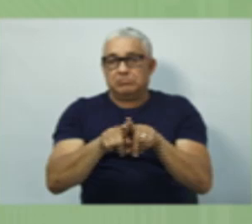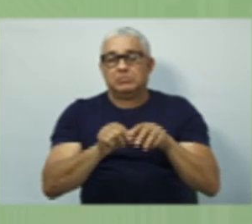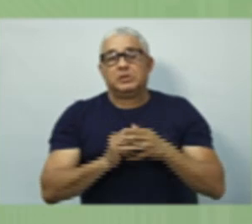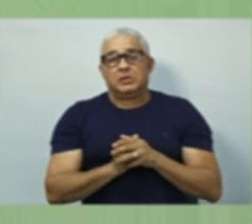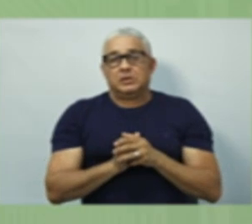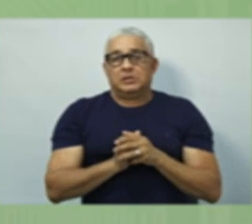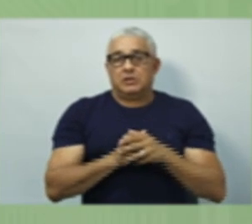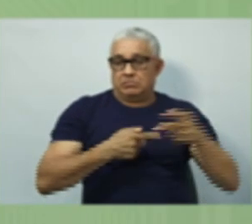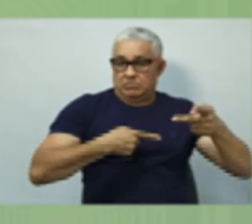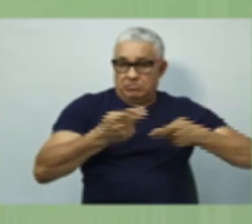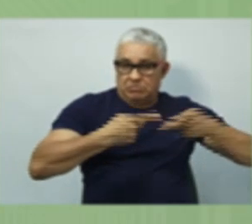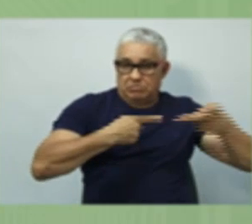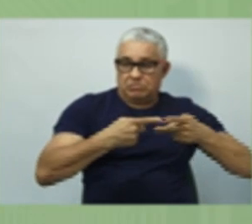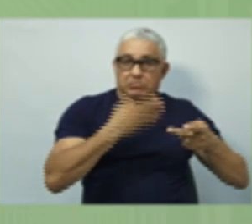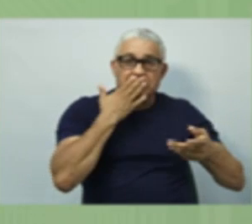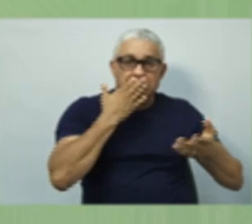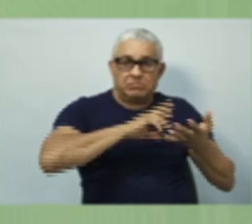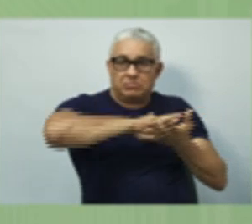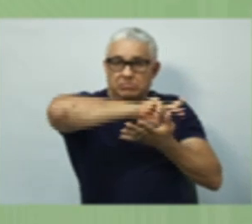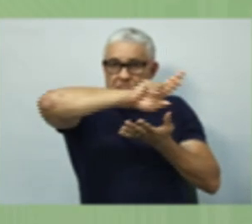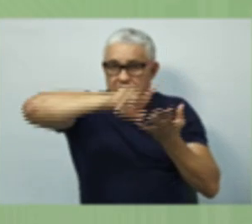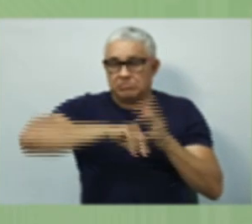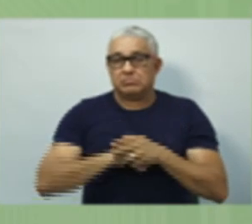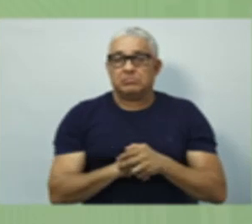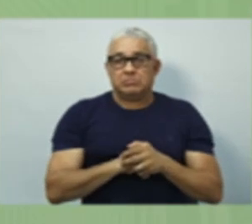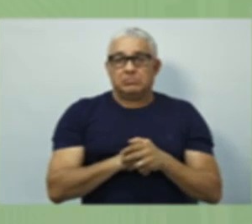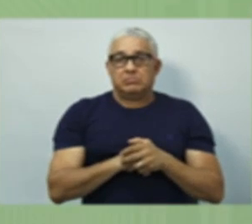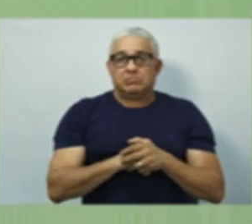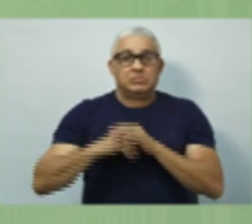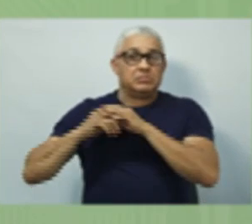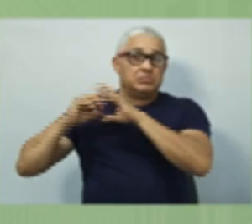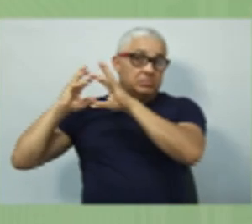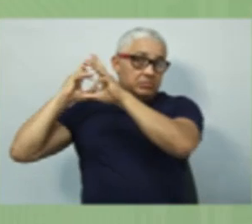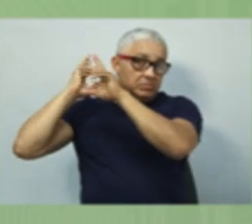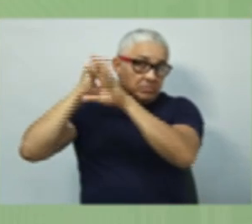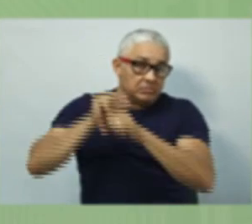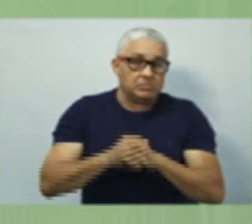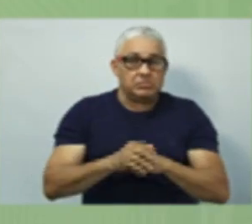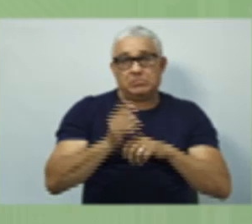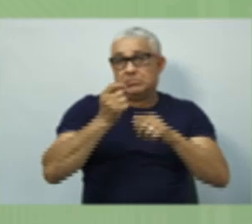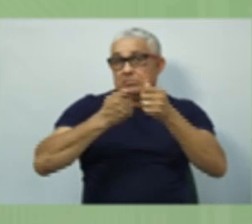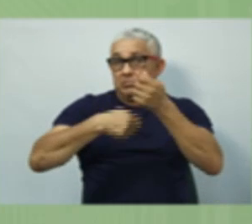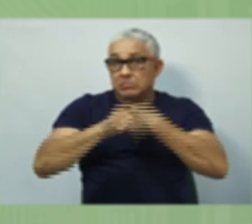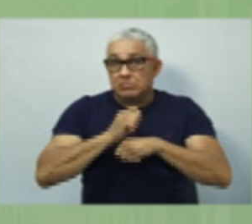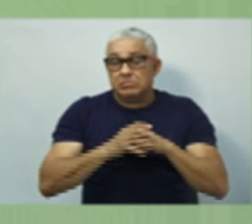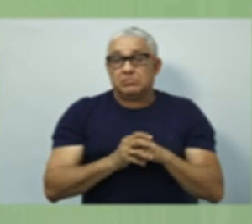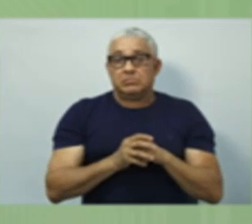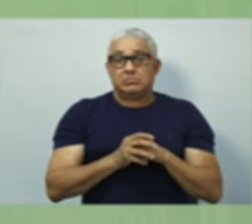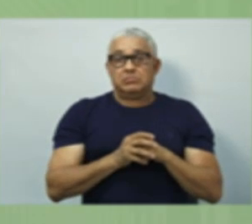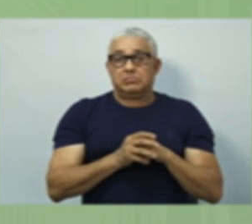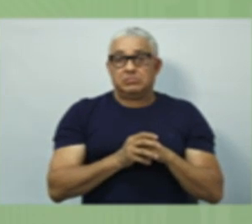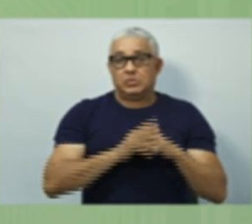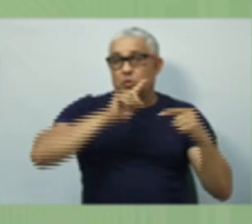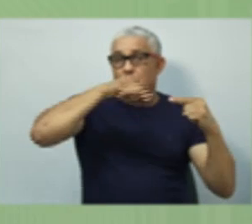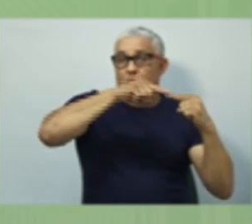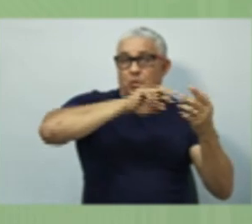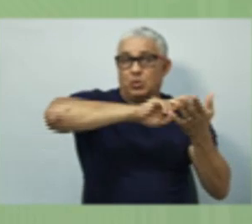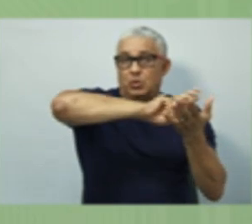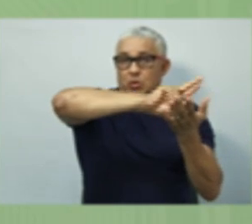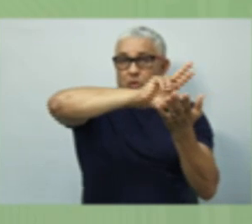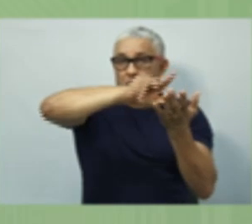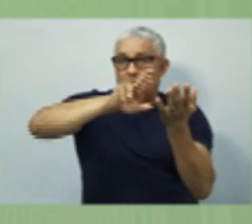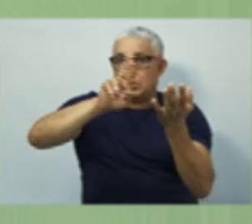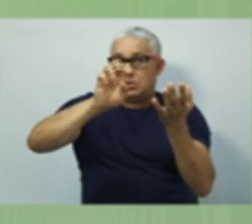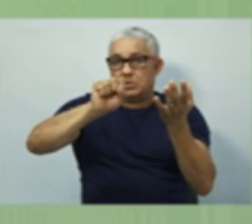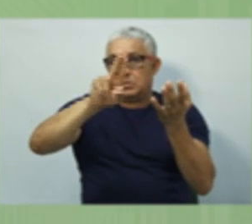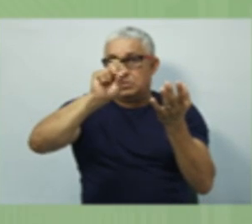o planejamento e seus tipos de planejamento. Vamos dar uma relembrada de administração por objetivos, por resultados